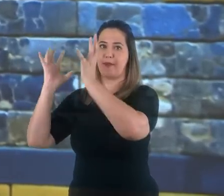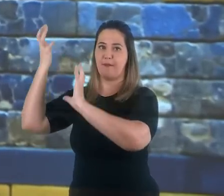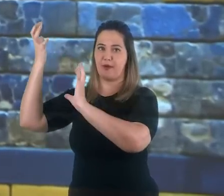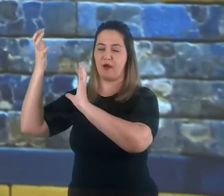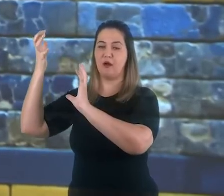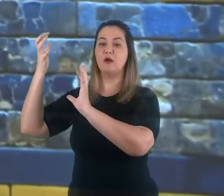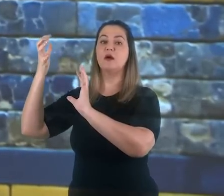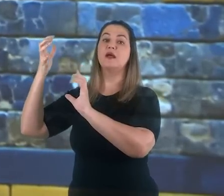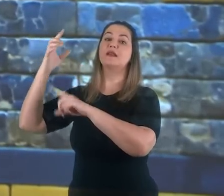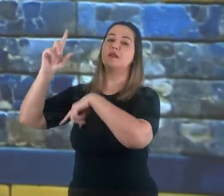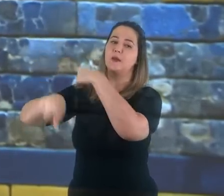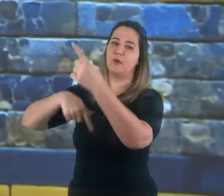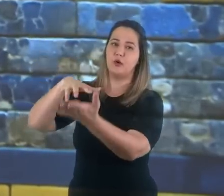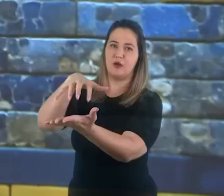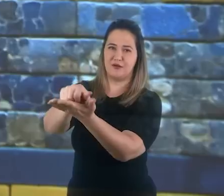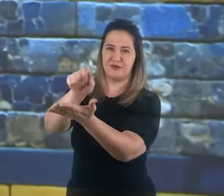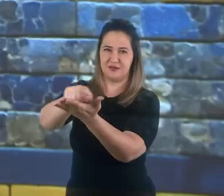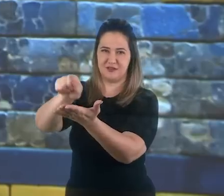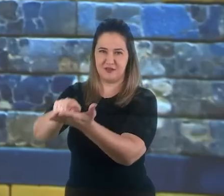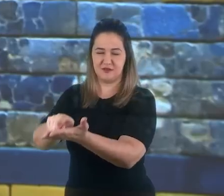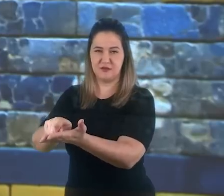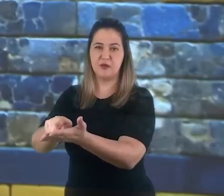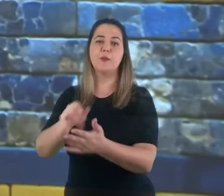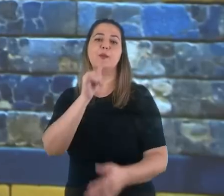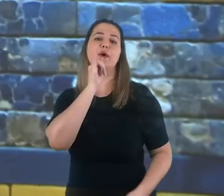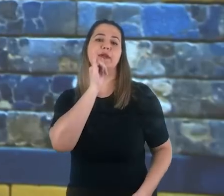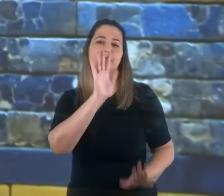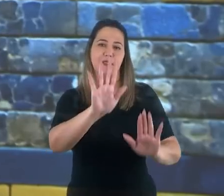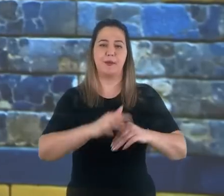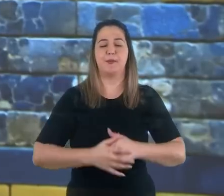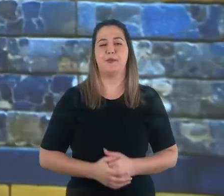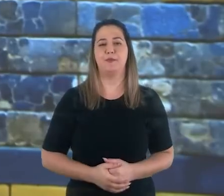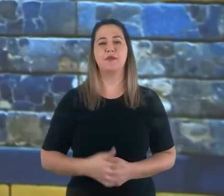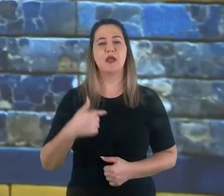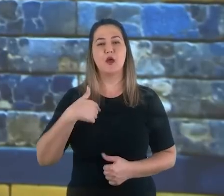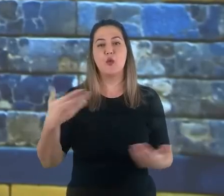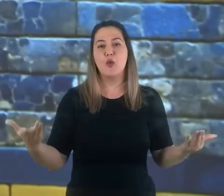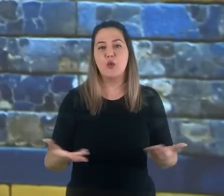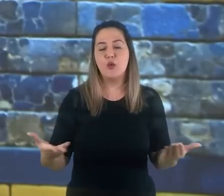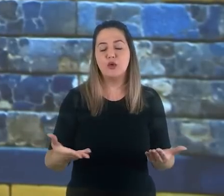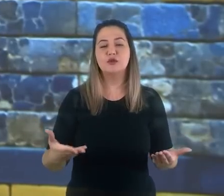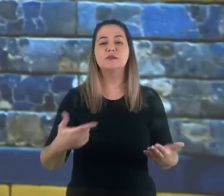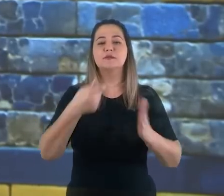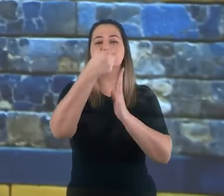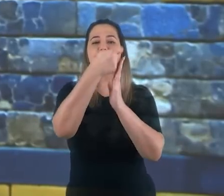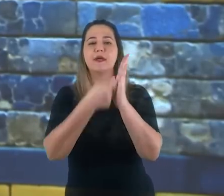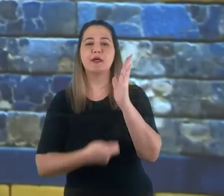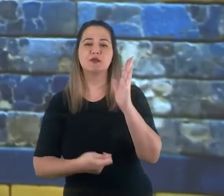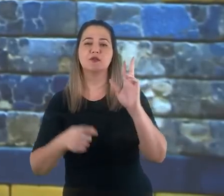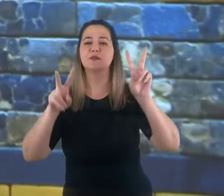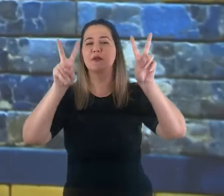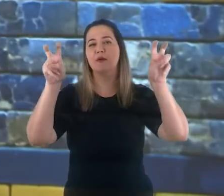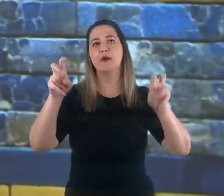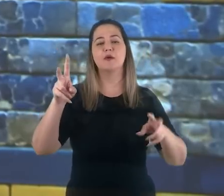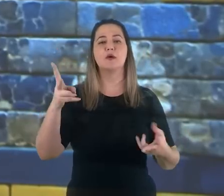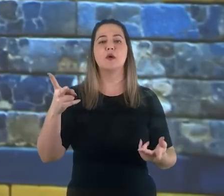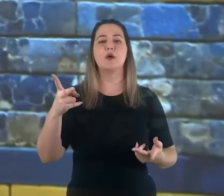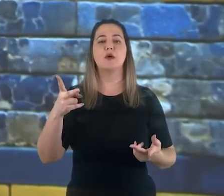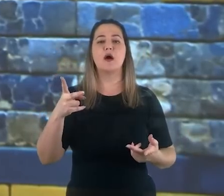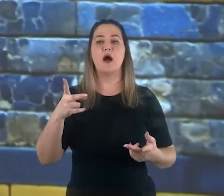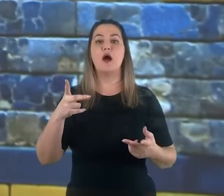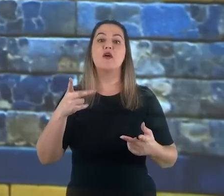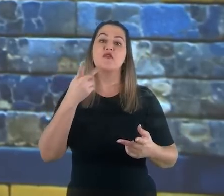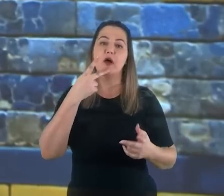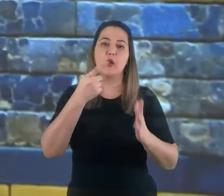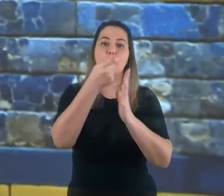havia acontecido. Seria como se hoje eu escrevesse, vamos imaginar, um texto supostamente profético, anunciando a morte